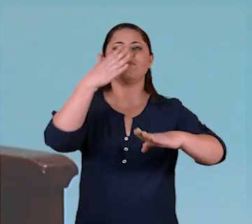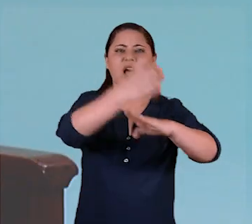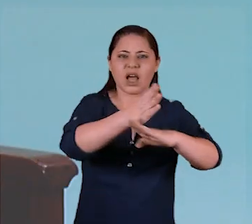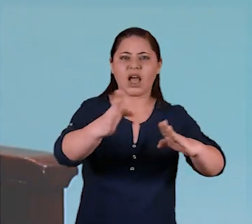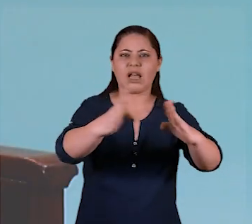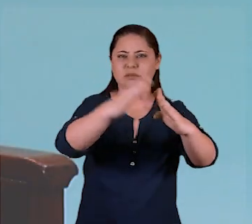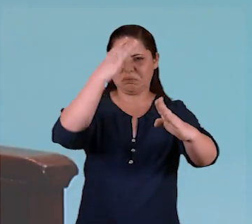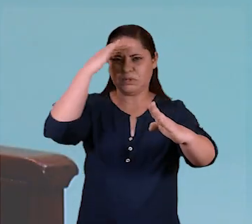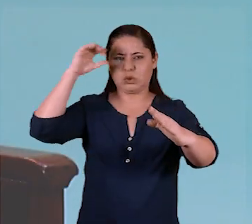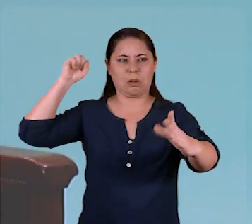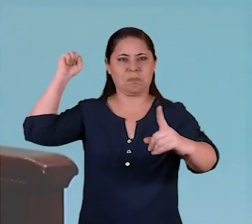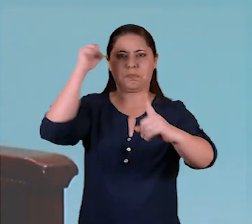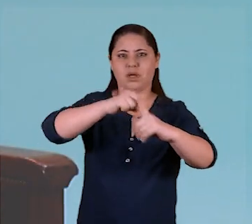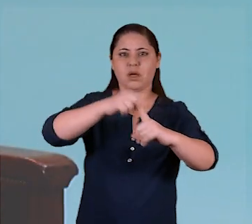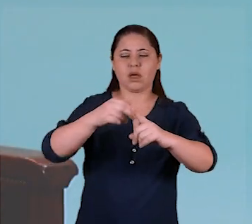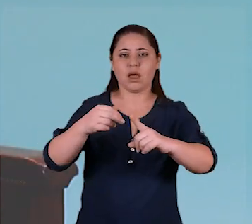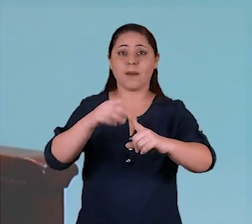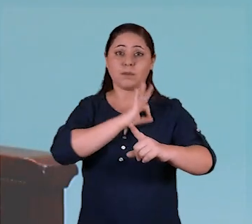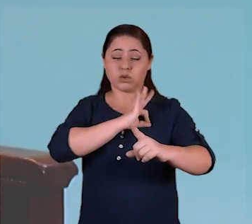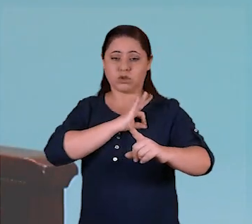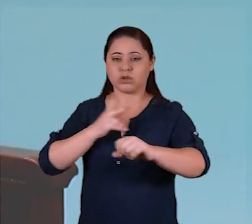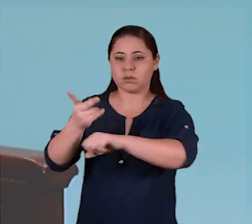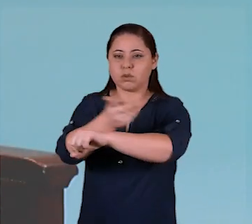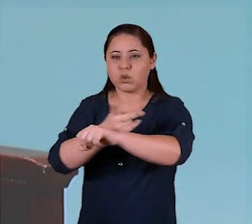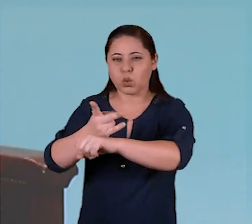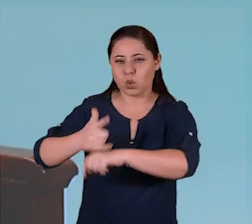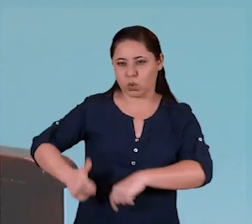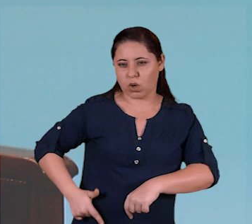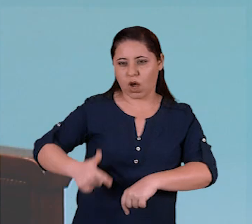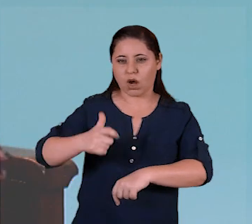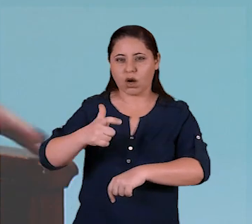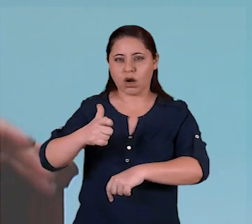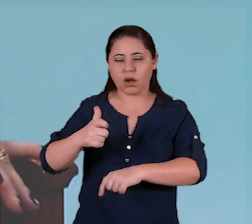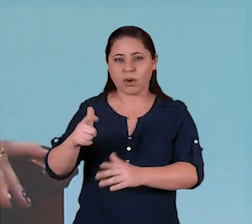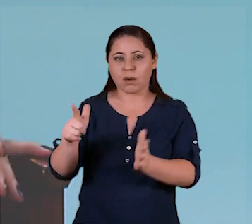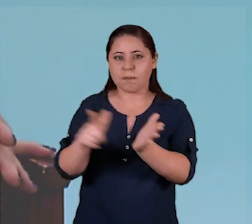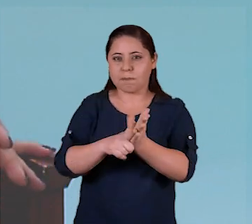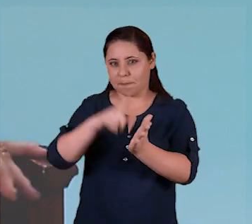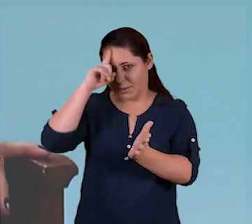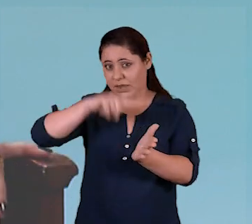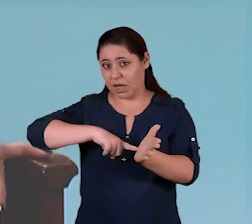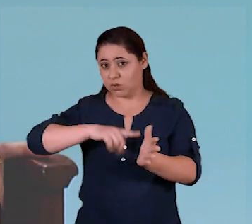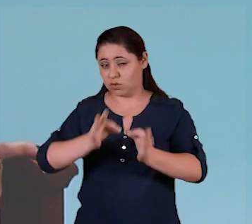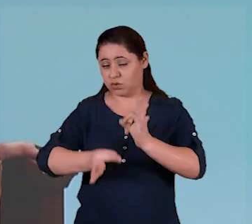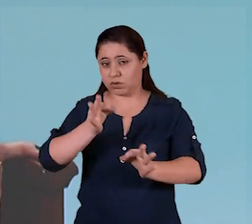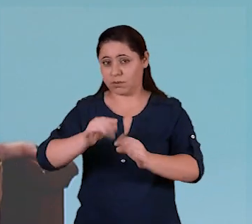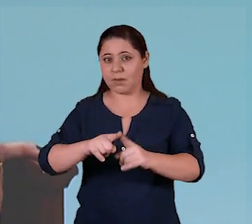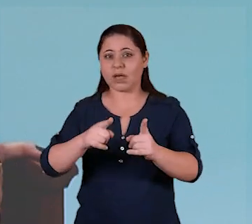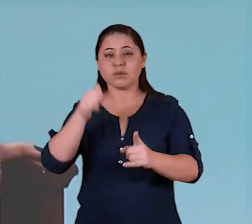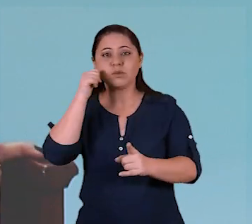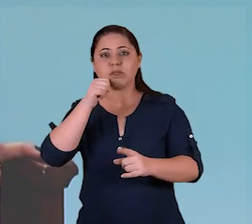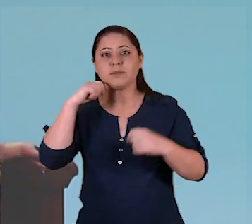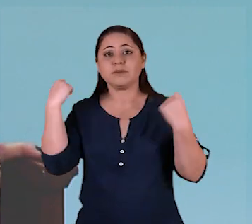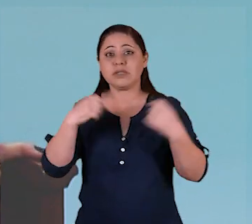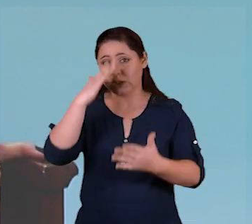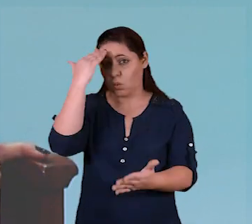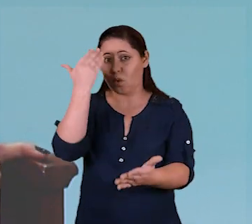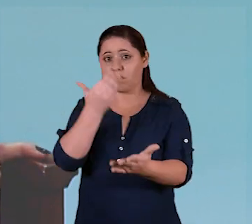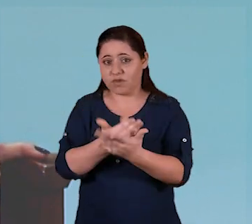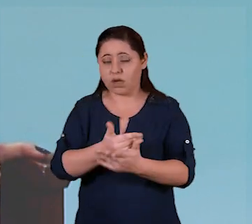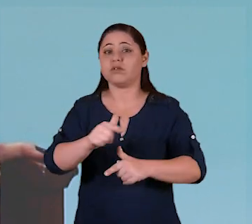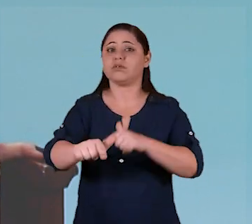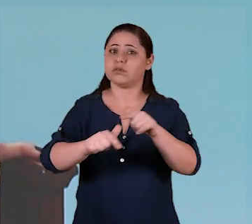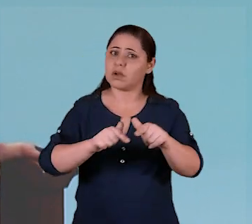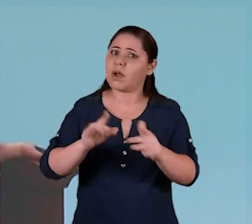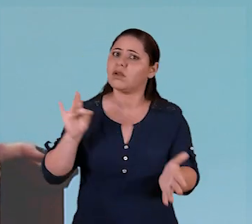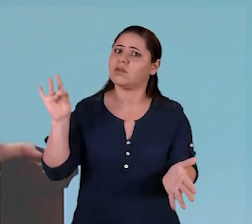a polícia vai lá, procura arma, com ordem judicial. Então, tudo isso está acontecendo. Só que as mulheres elas têm que confiar que